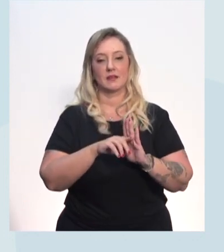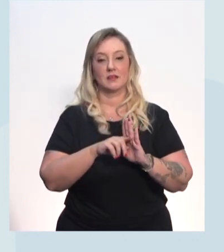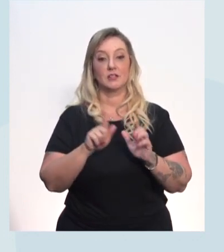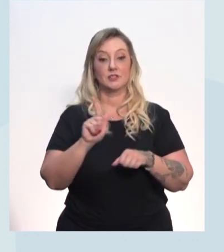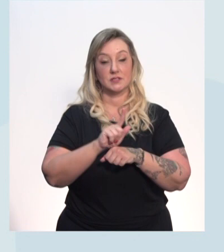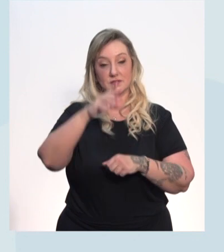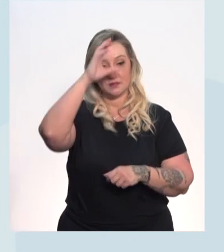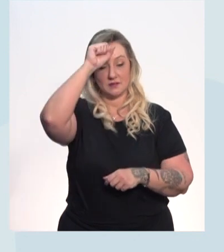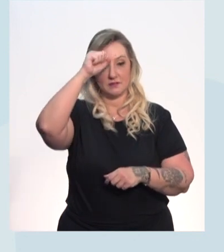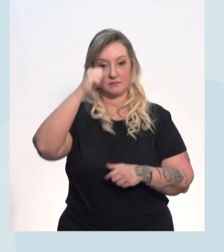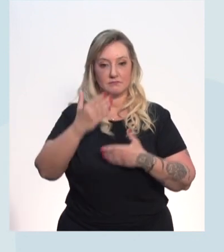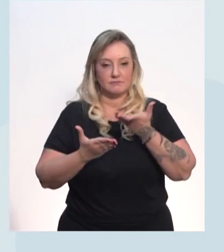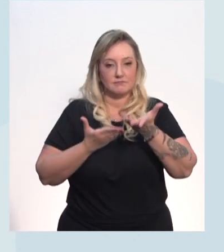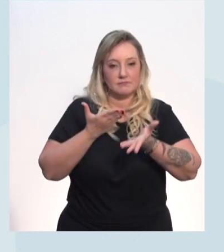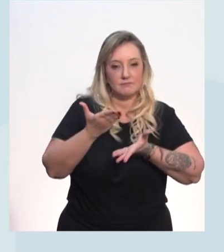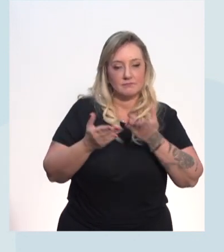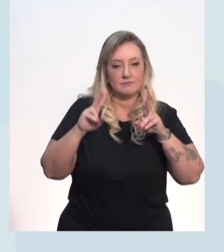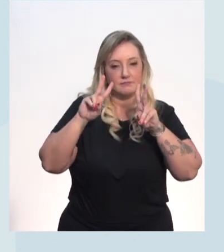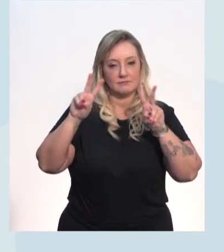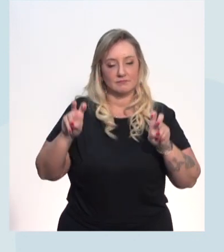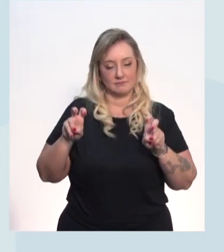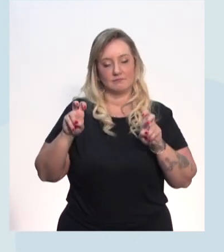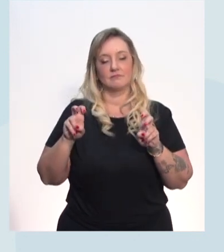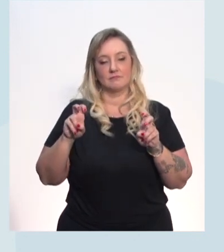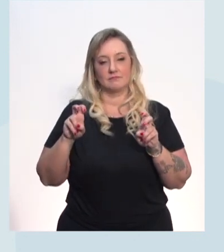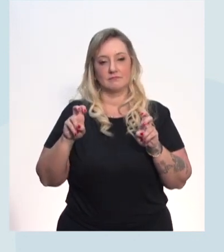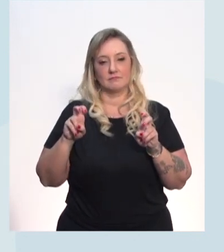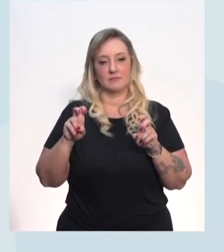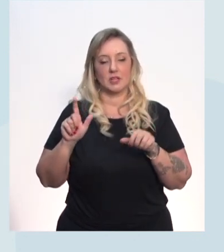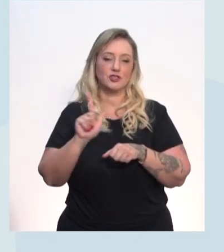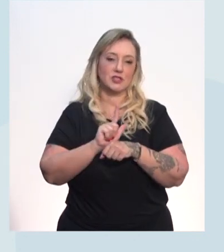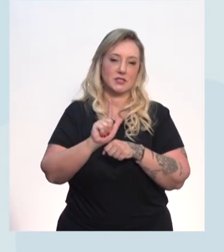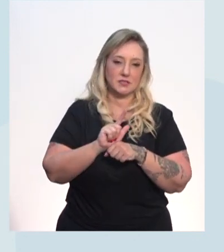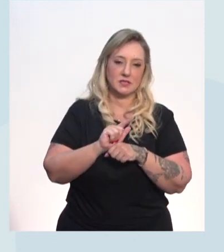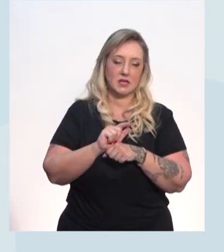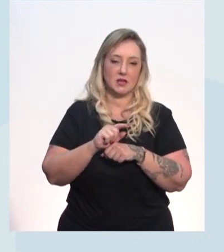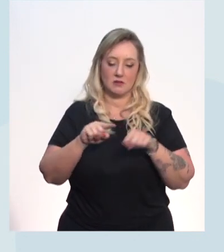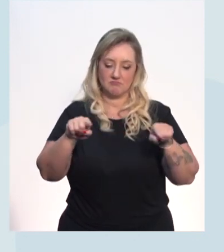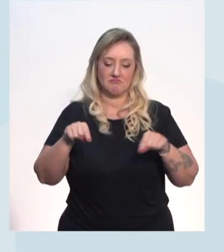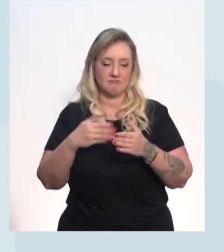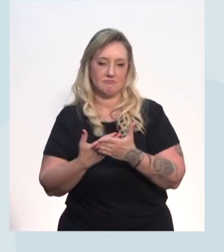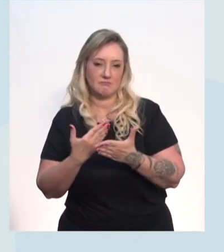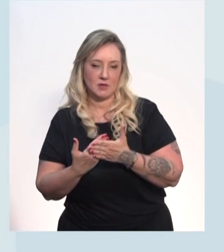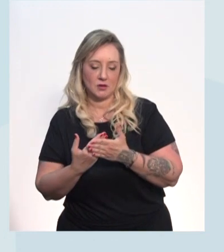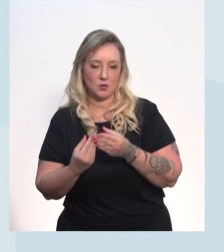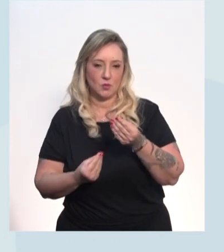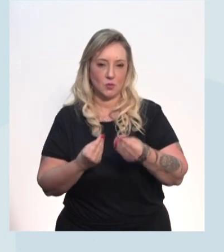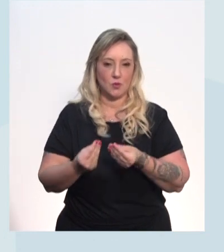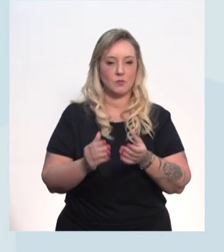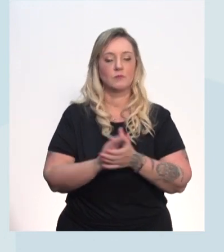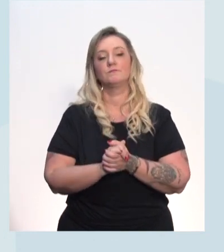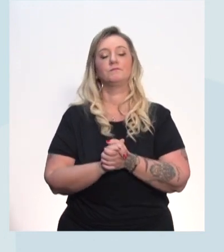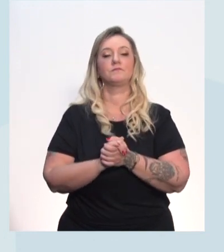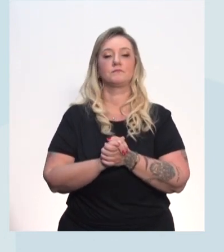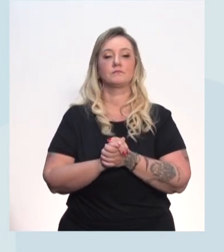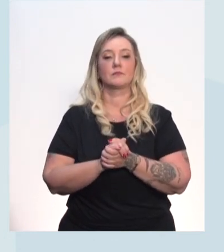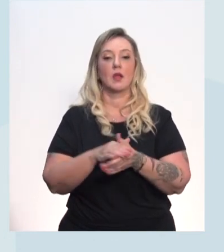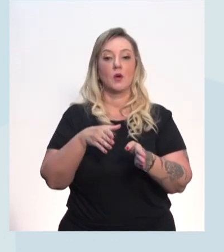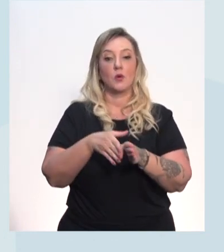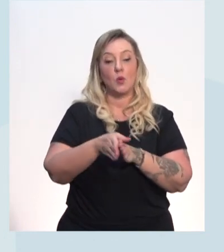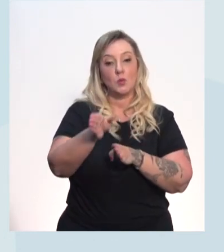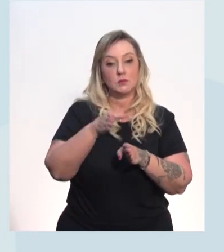algumas pautas específicas para esse programa. Nós temos também as pautas do MMR, Gestão em Foco, né? A